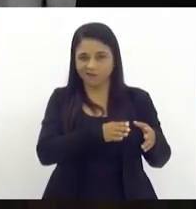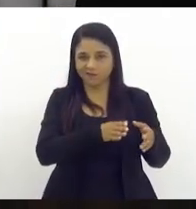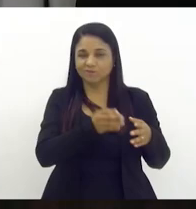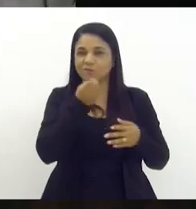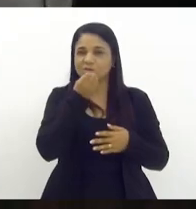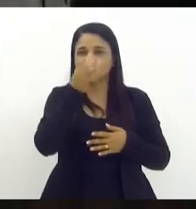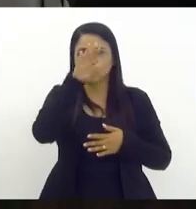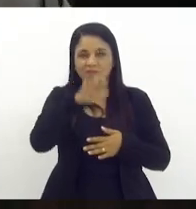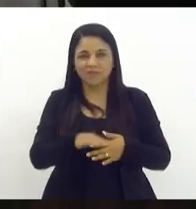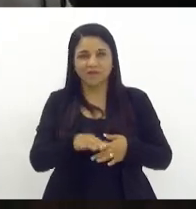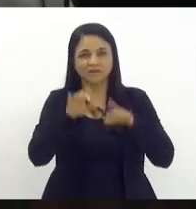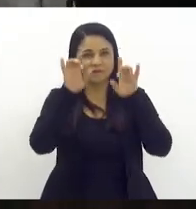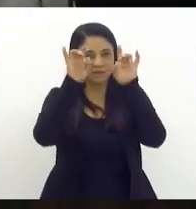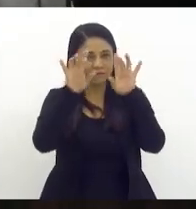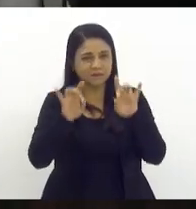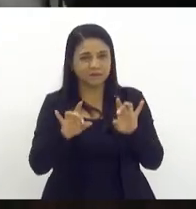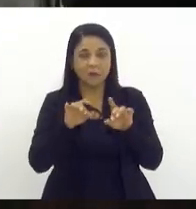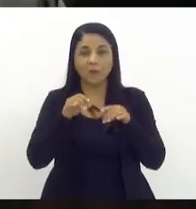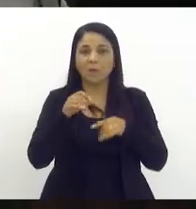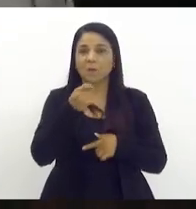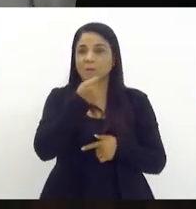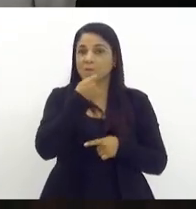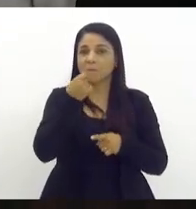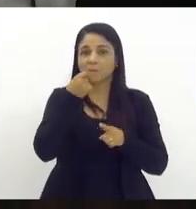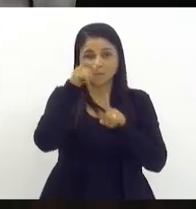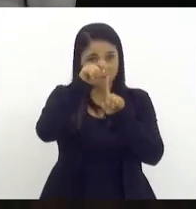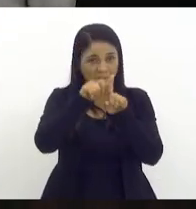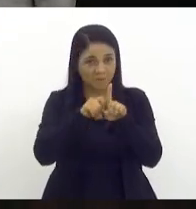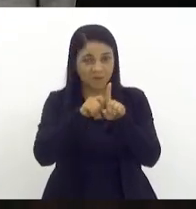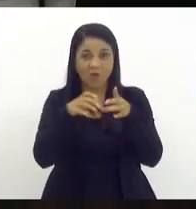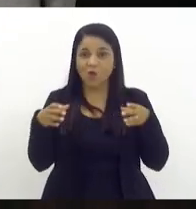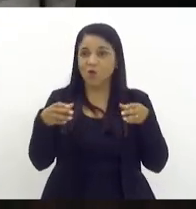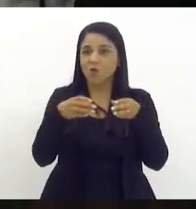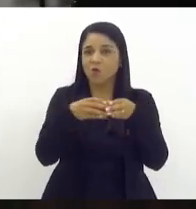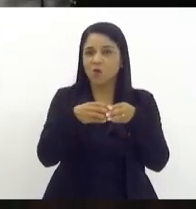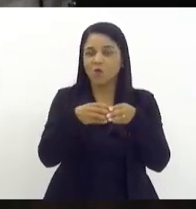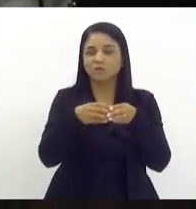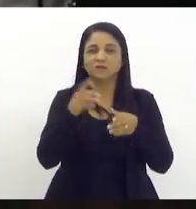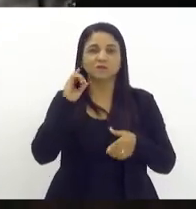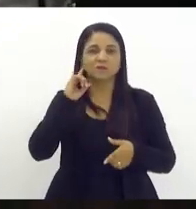boa tarde especial ao mês de setembro, à comunidade surda.